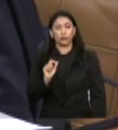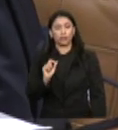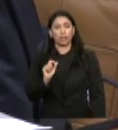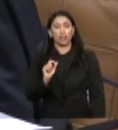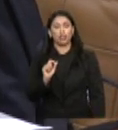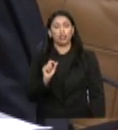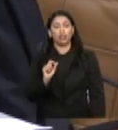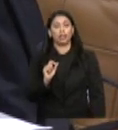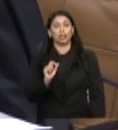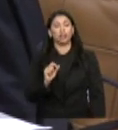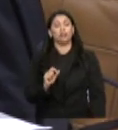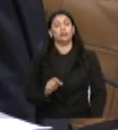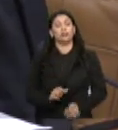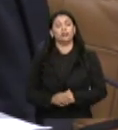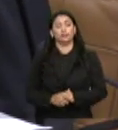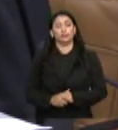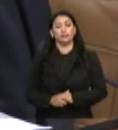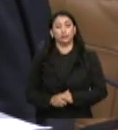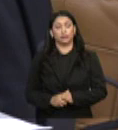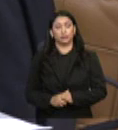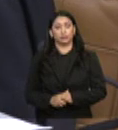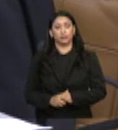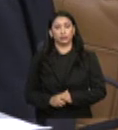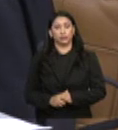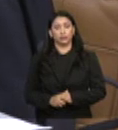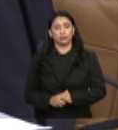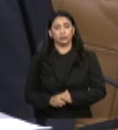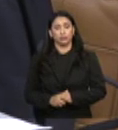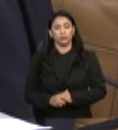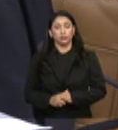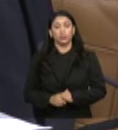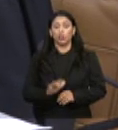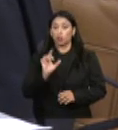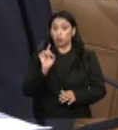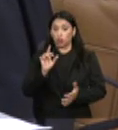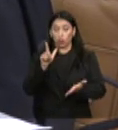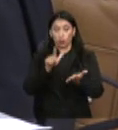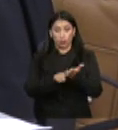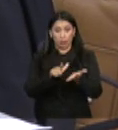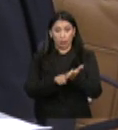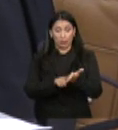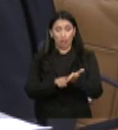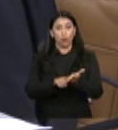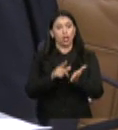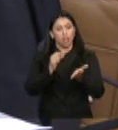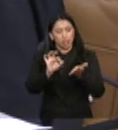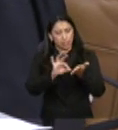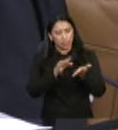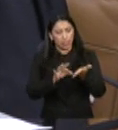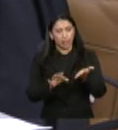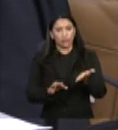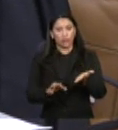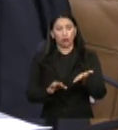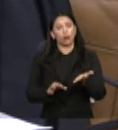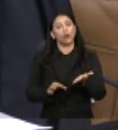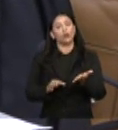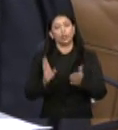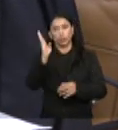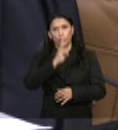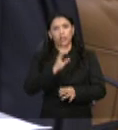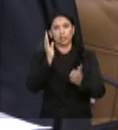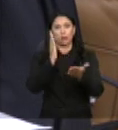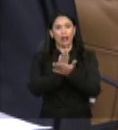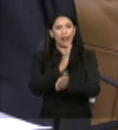decretou-se embora e ainda somente no papel o fim da escravidão no Brasil